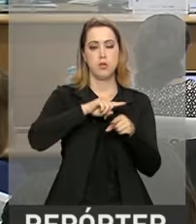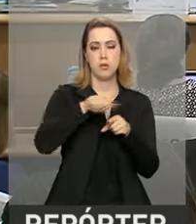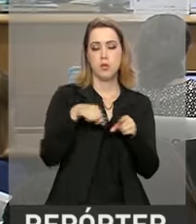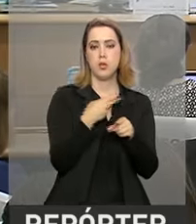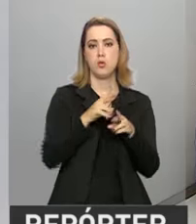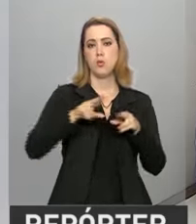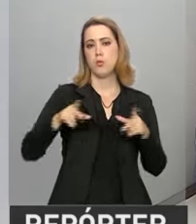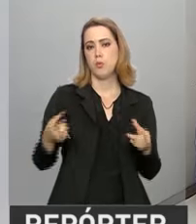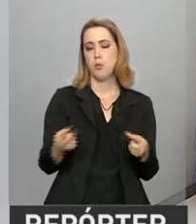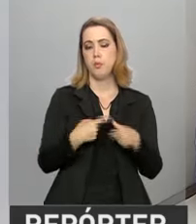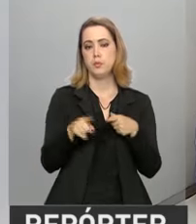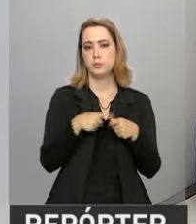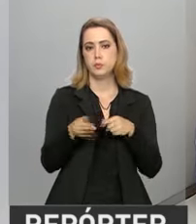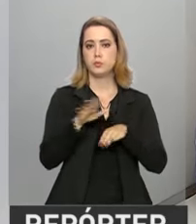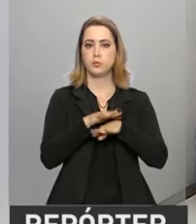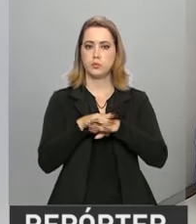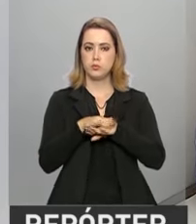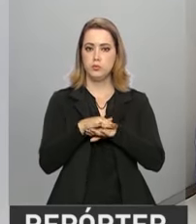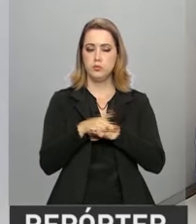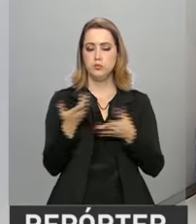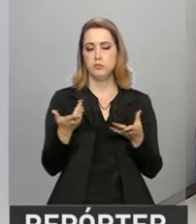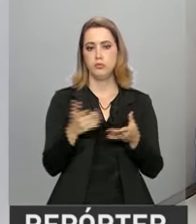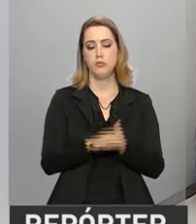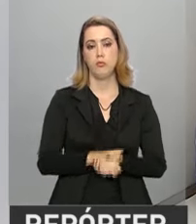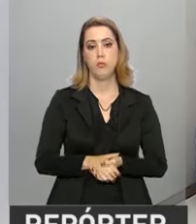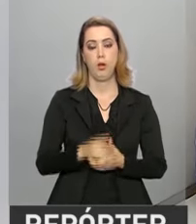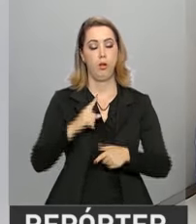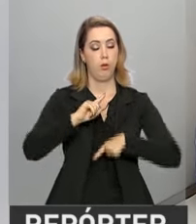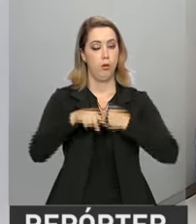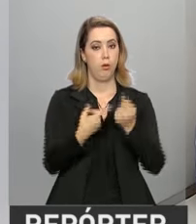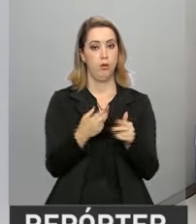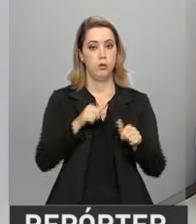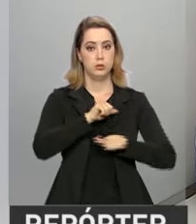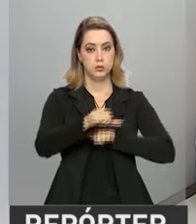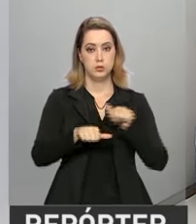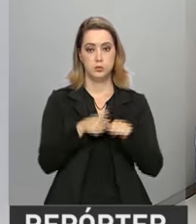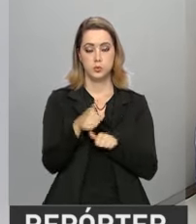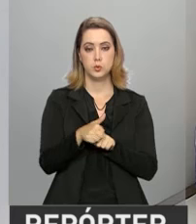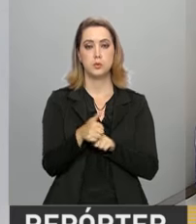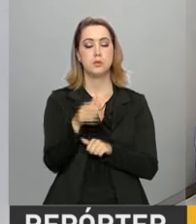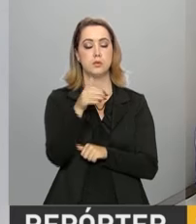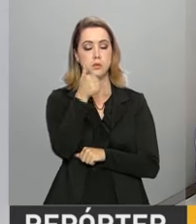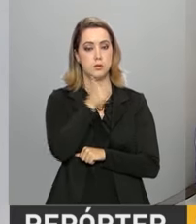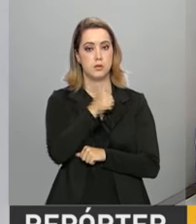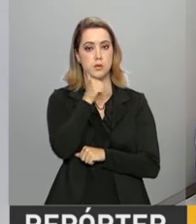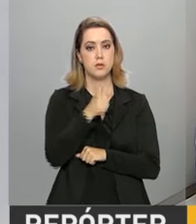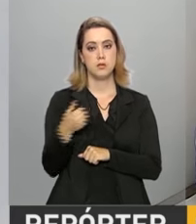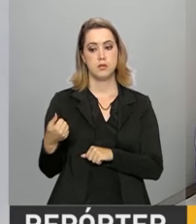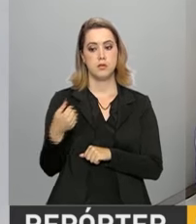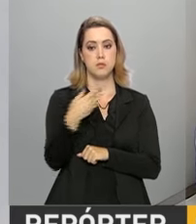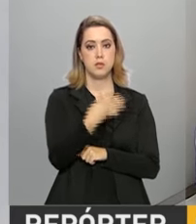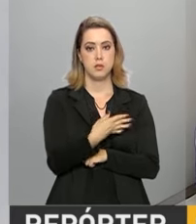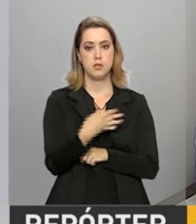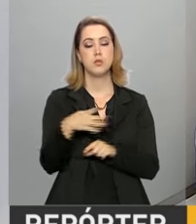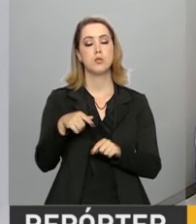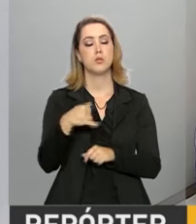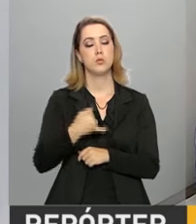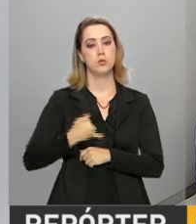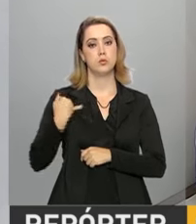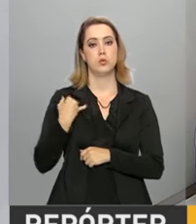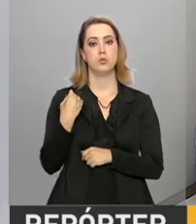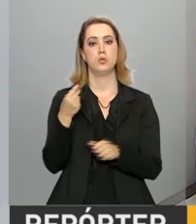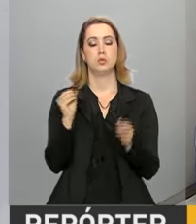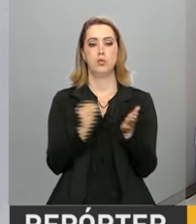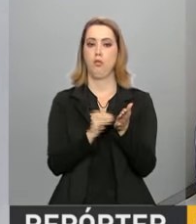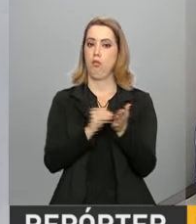verrugas genitais. Outra mudança é que a partir de 2017, as meninas com 14 anos de idade que não vacinaram contra o